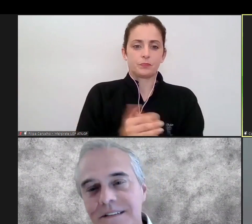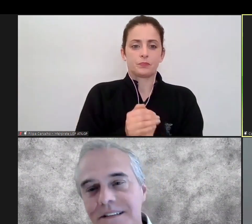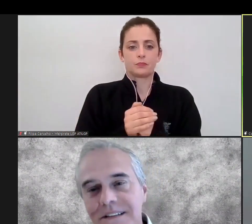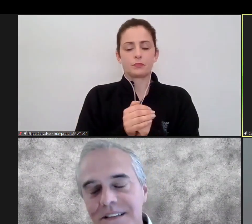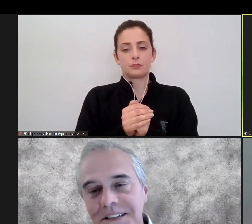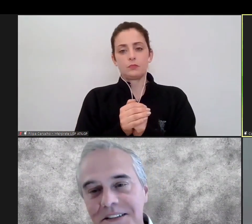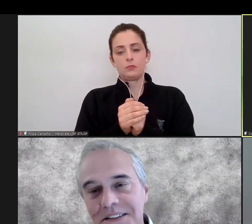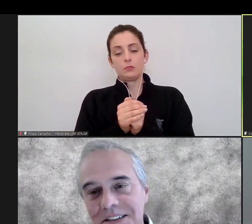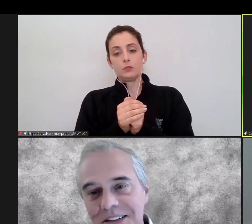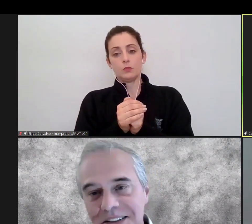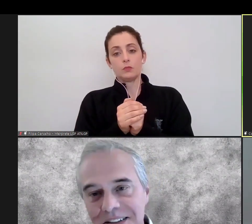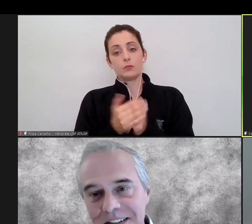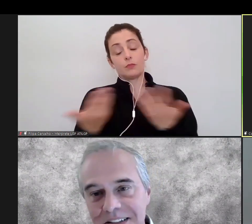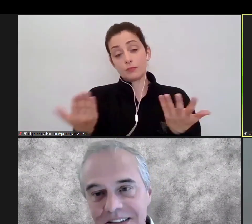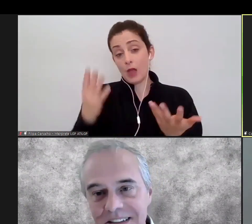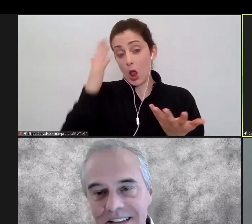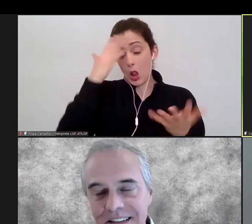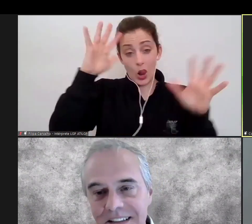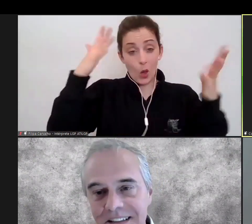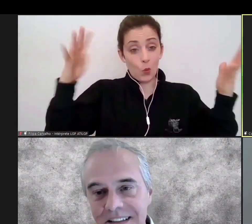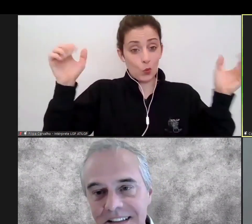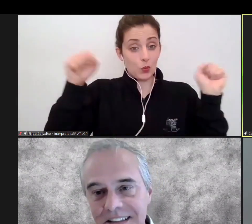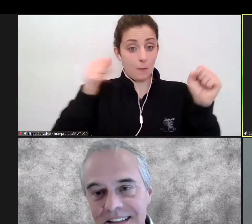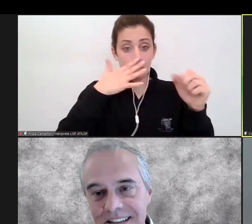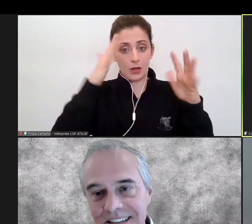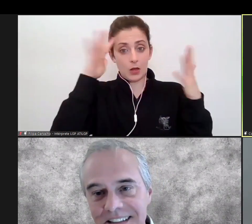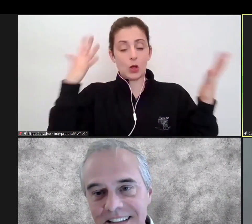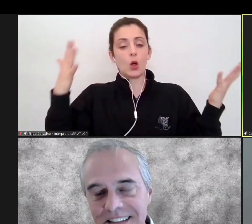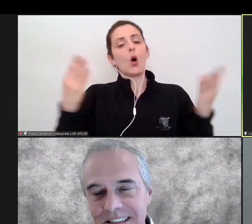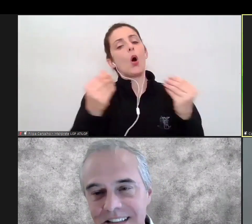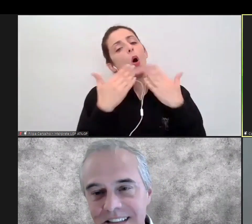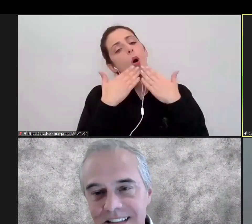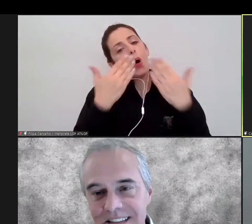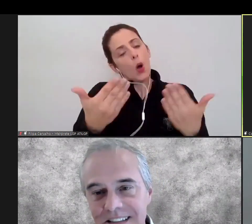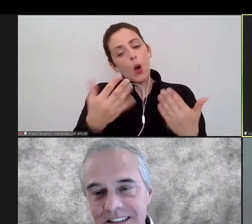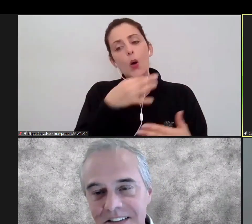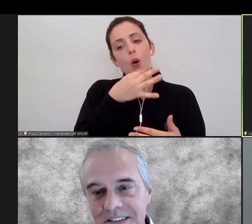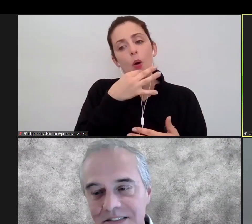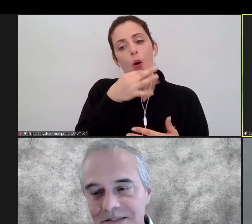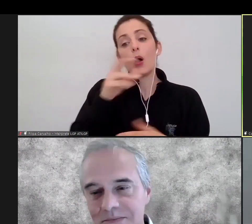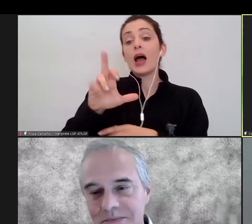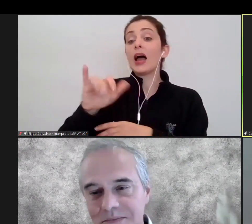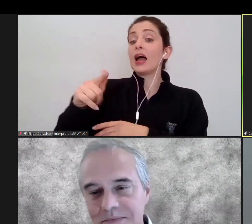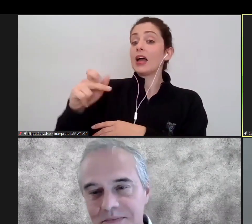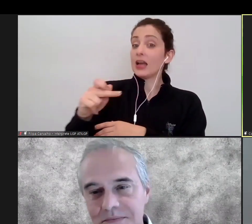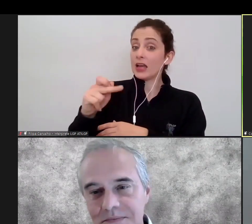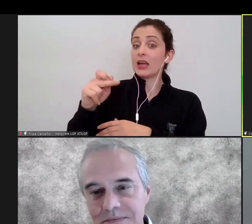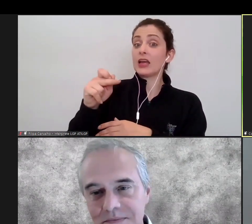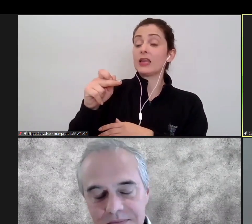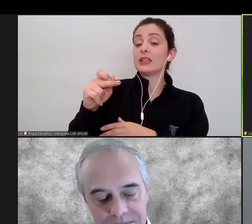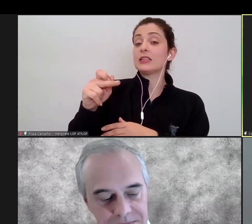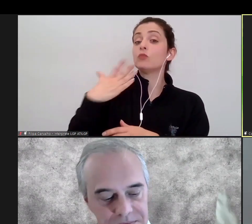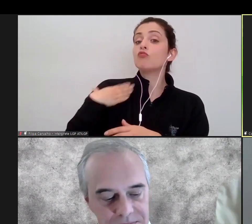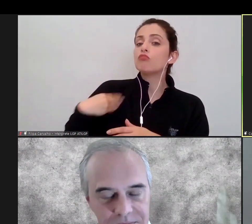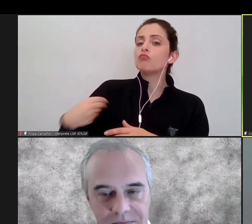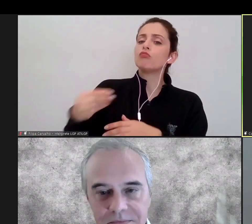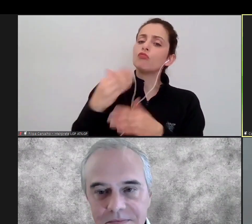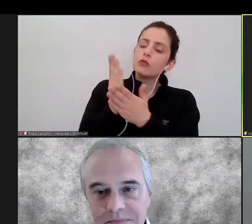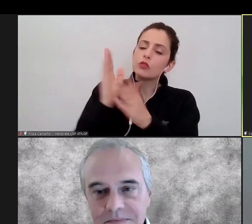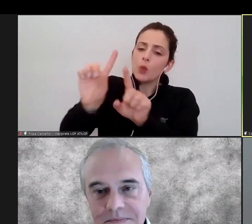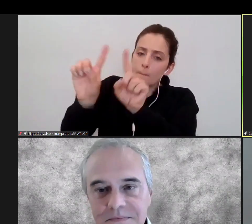Perdão, é uma loucura mesmo. Eduardo, muito obrigada pelo seu contributo. Rita, pegando aqui, queria só fazer aqui um